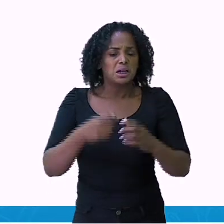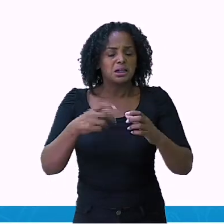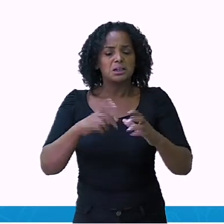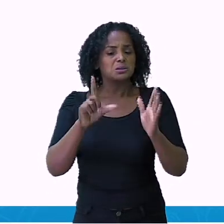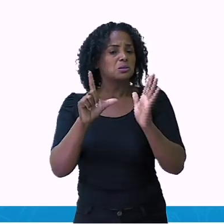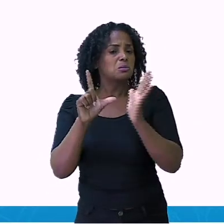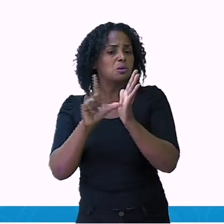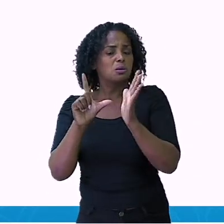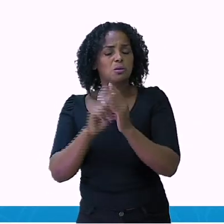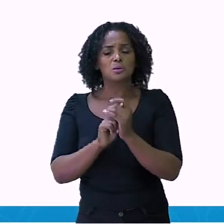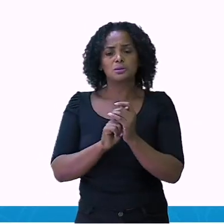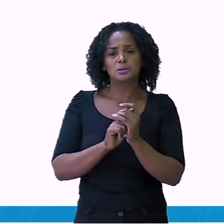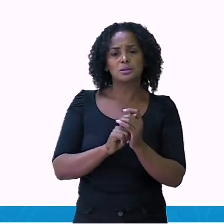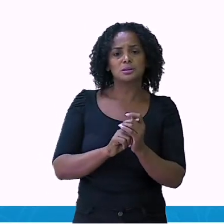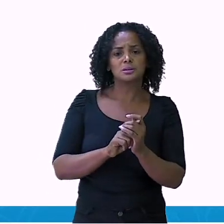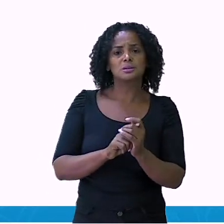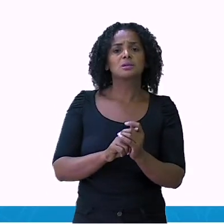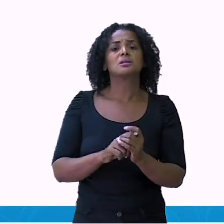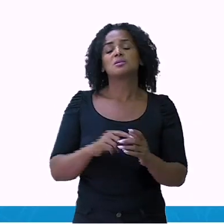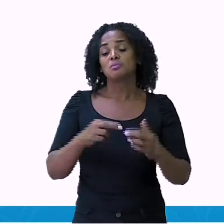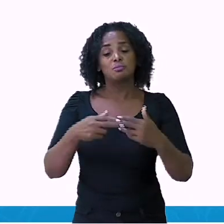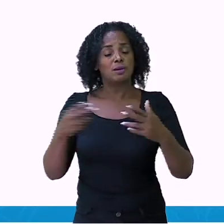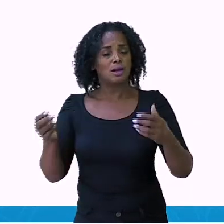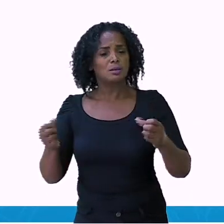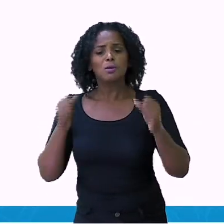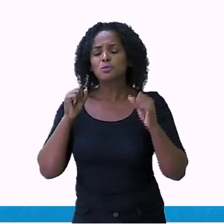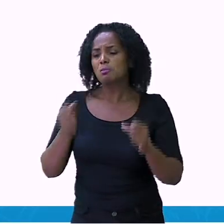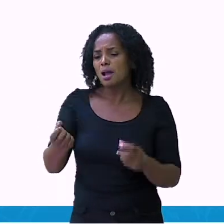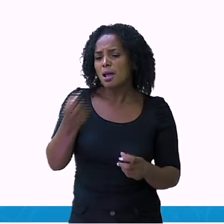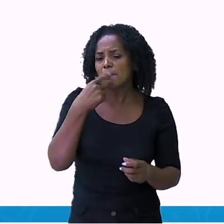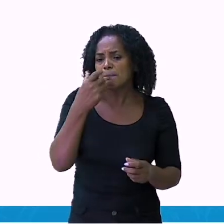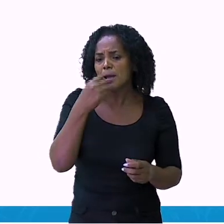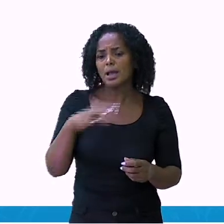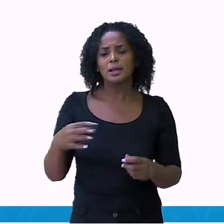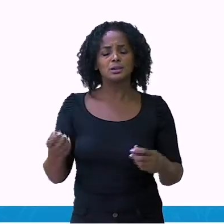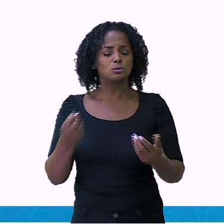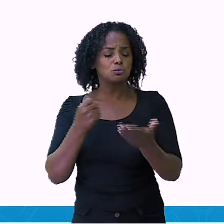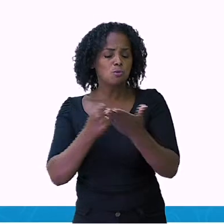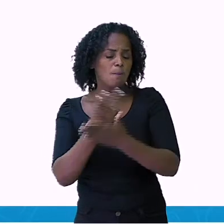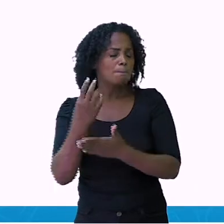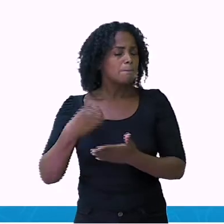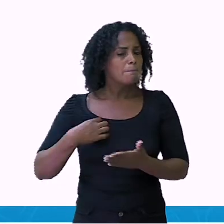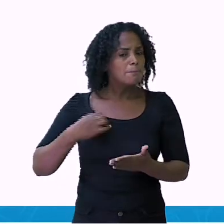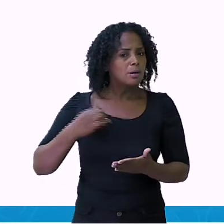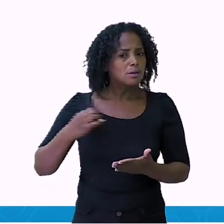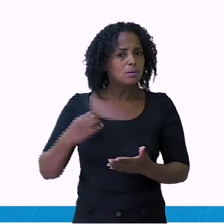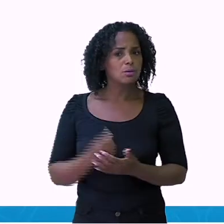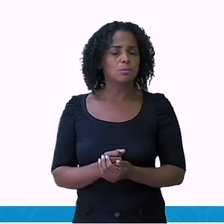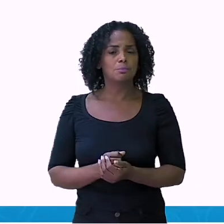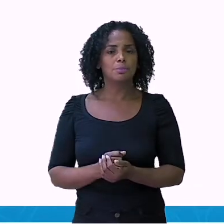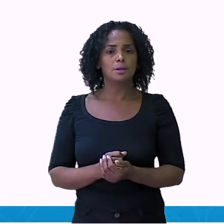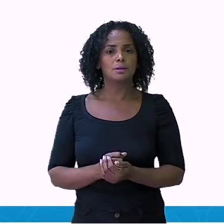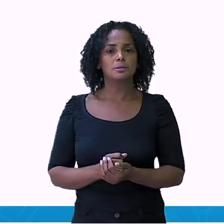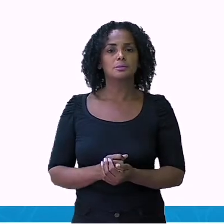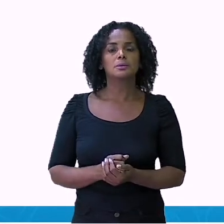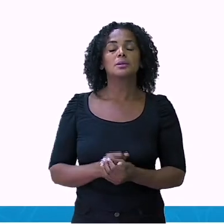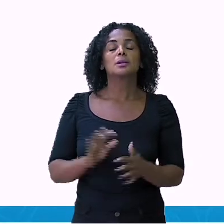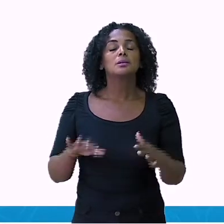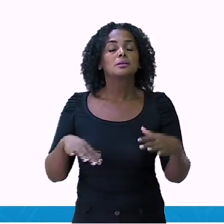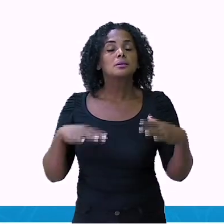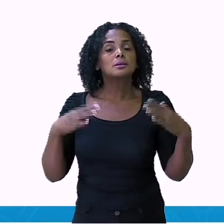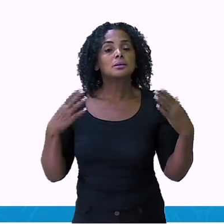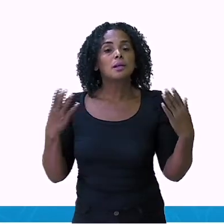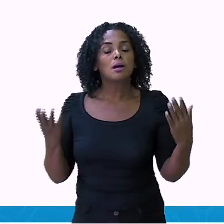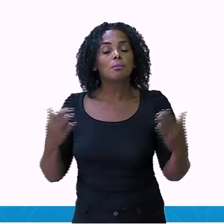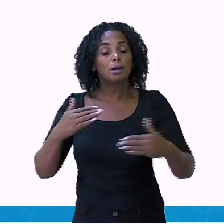carne, remédio. Então ali você tem diferentes locais. E isso vai estabelecendo essa questão de confiança e a questão também